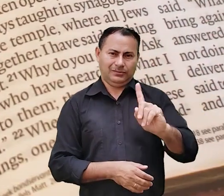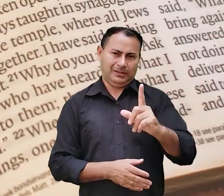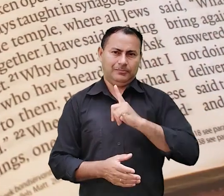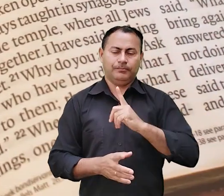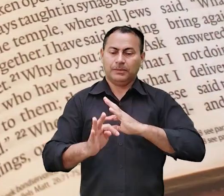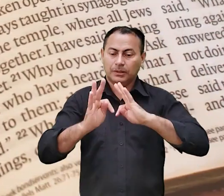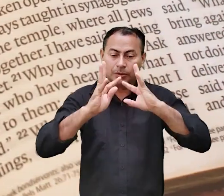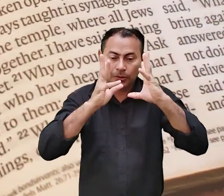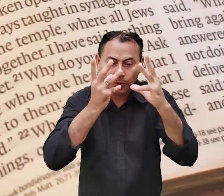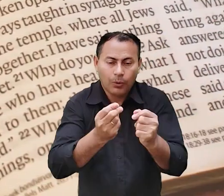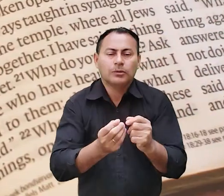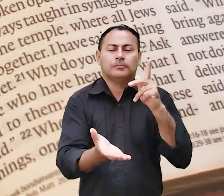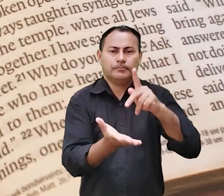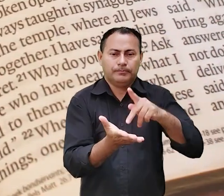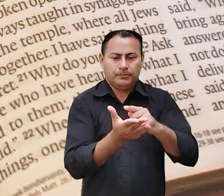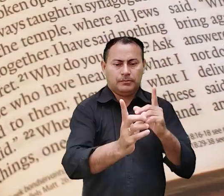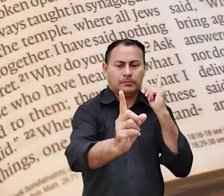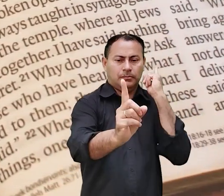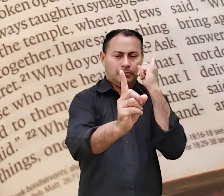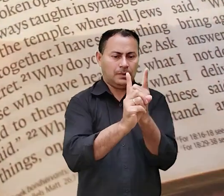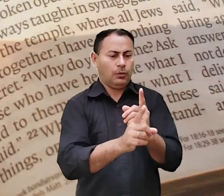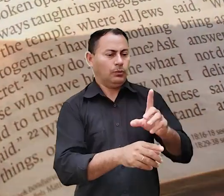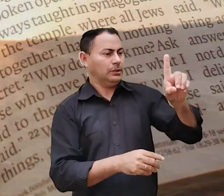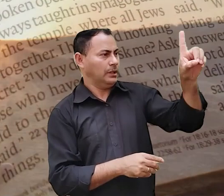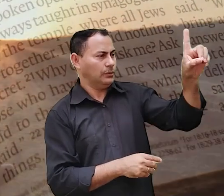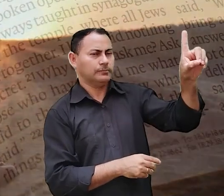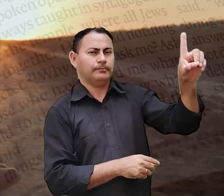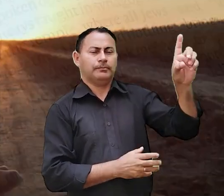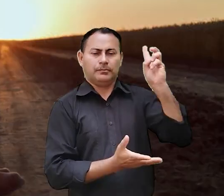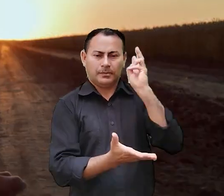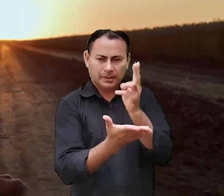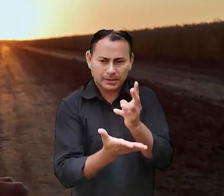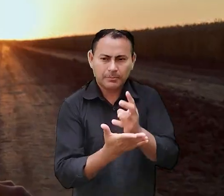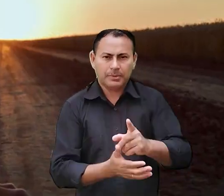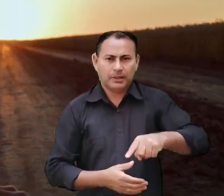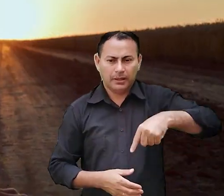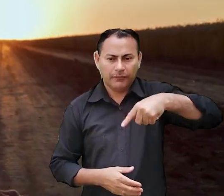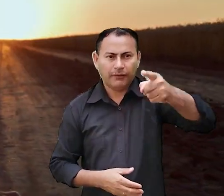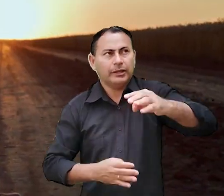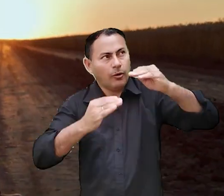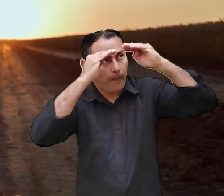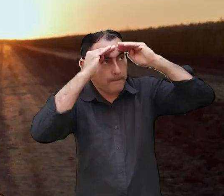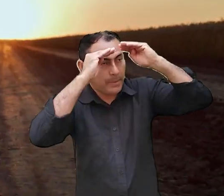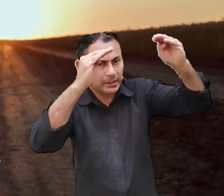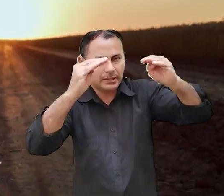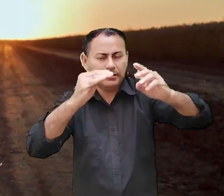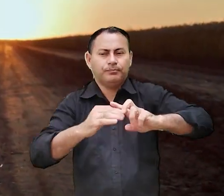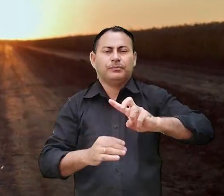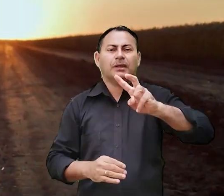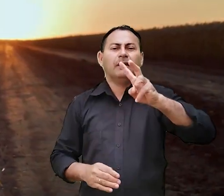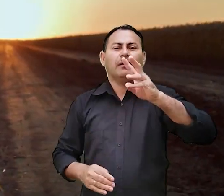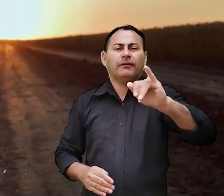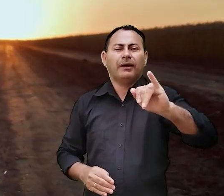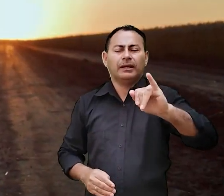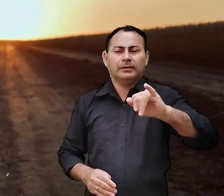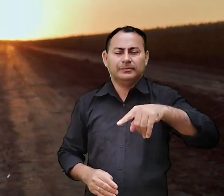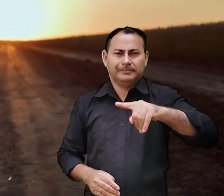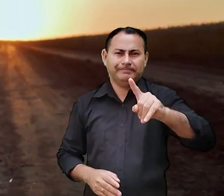Deus todos aqueles que realmente se encontraram com Deus sempre vão cumprir Um